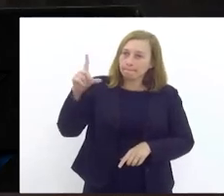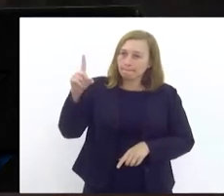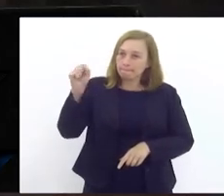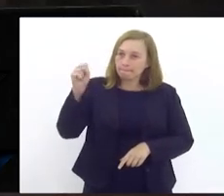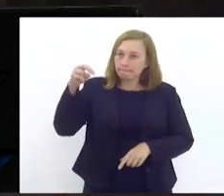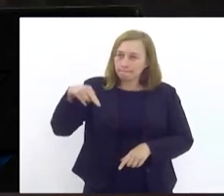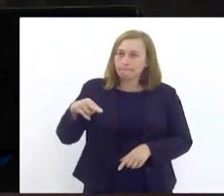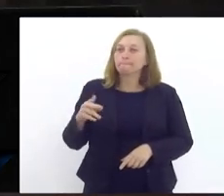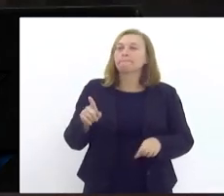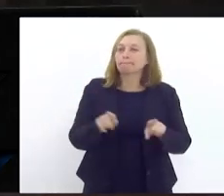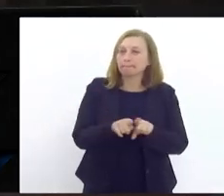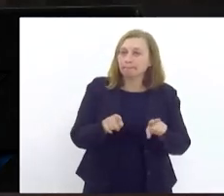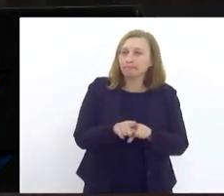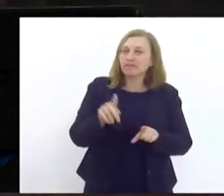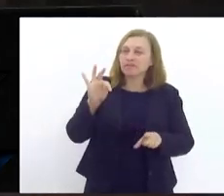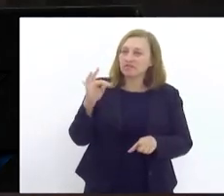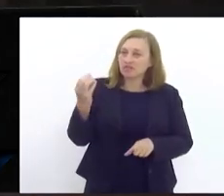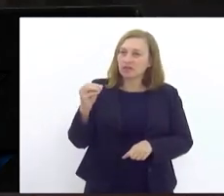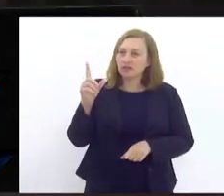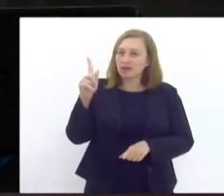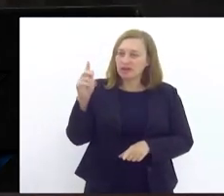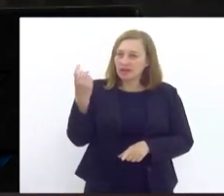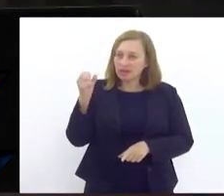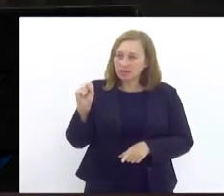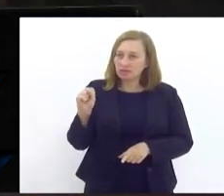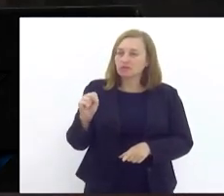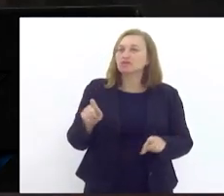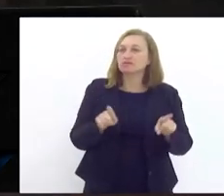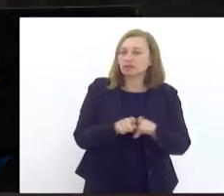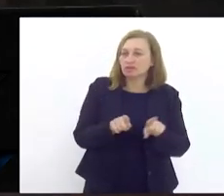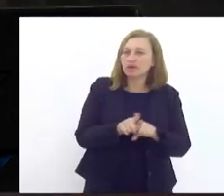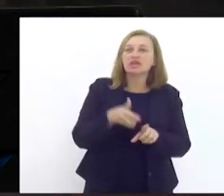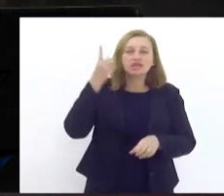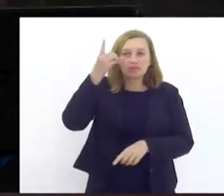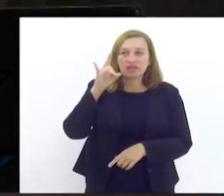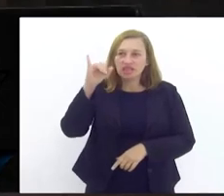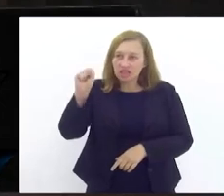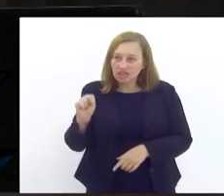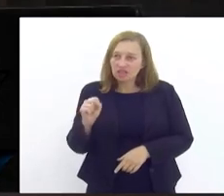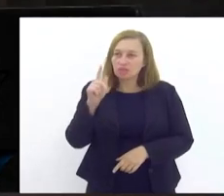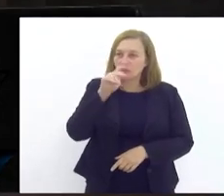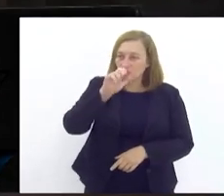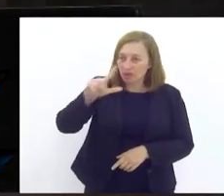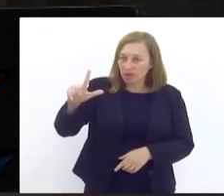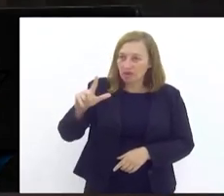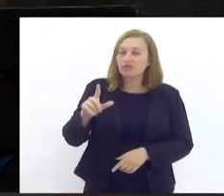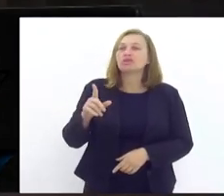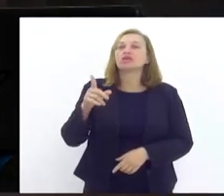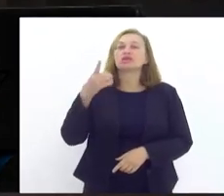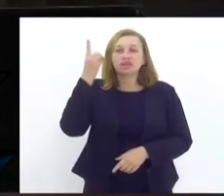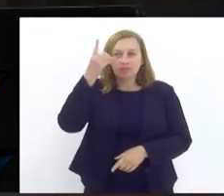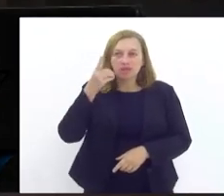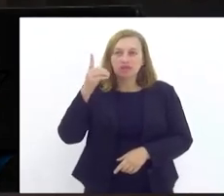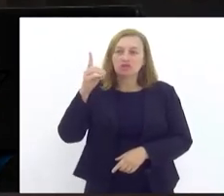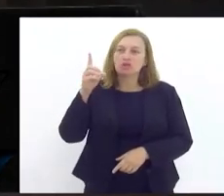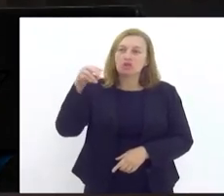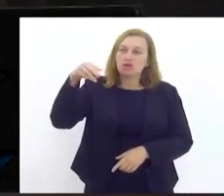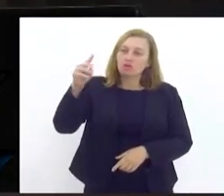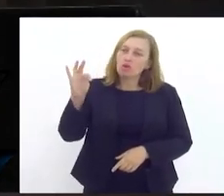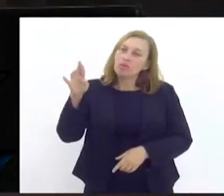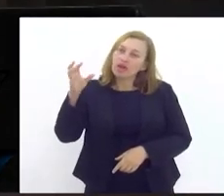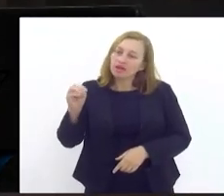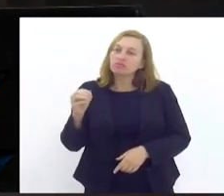Thiago Gagliasso que me antecedeu na Tribuna deputada Índia armelar o deputado paulbel o deputado Gualberto que tem